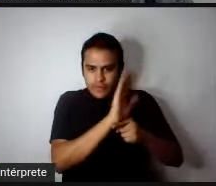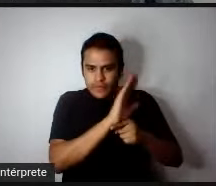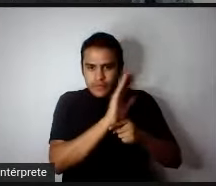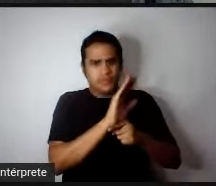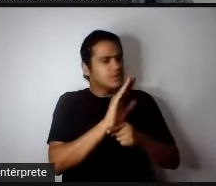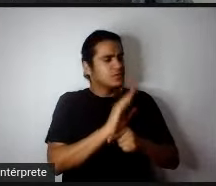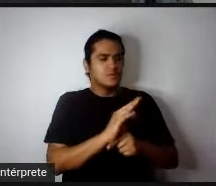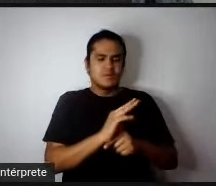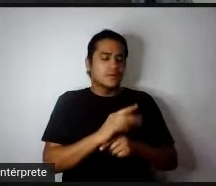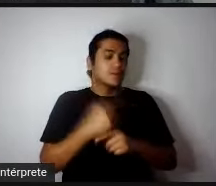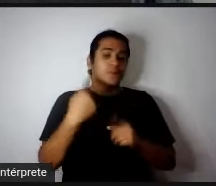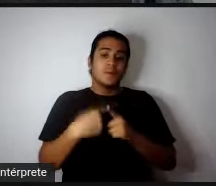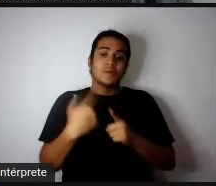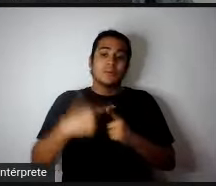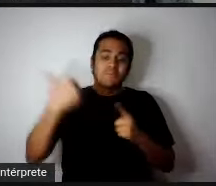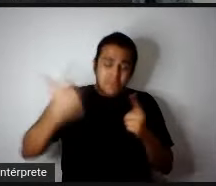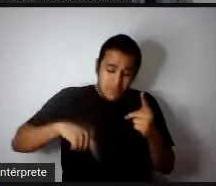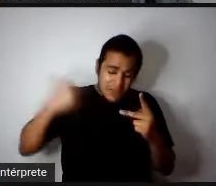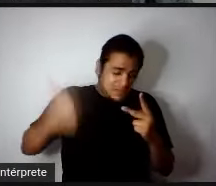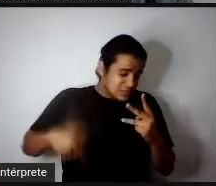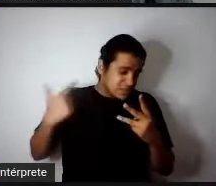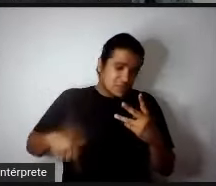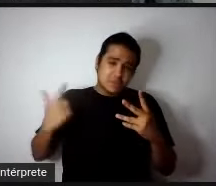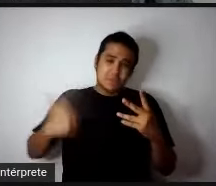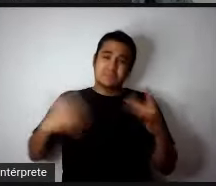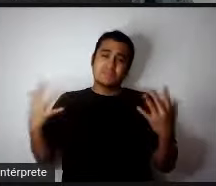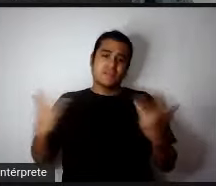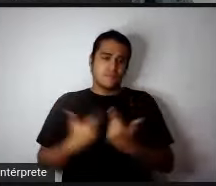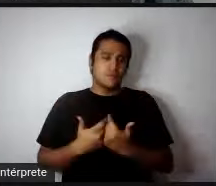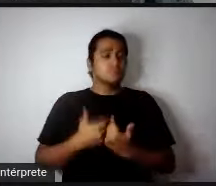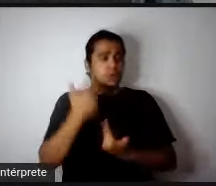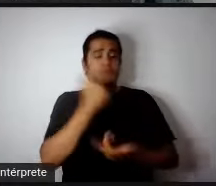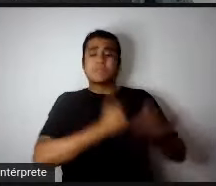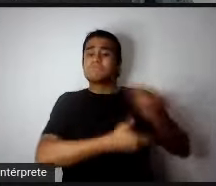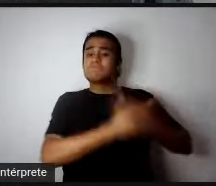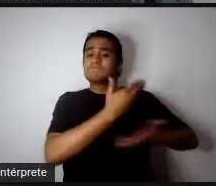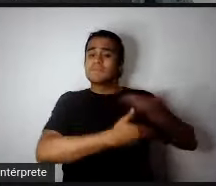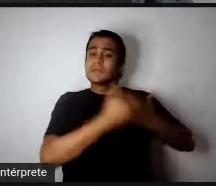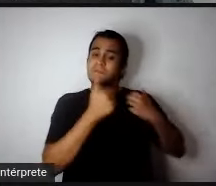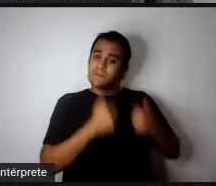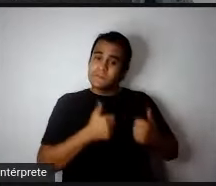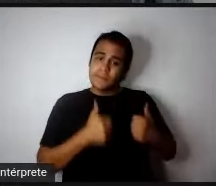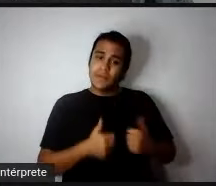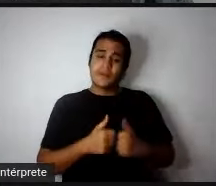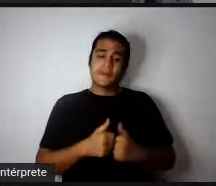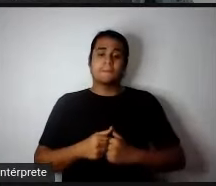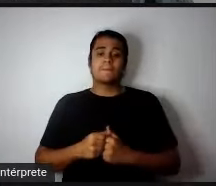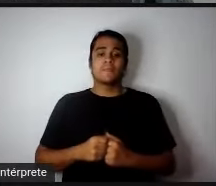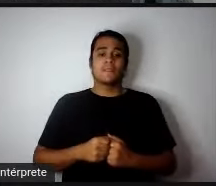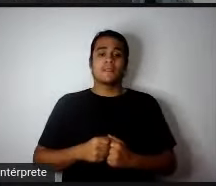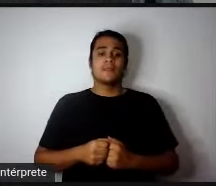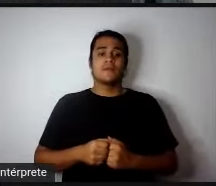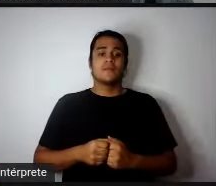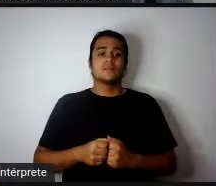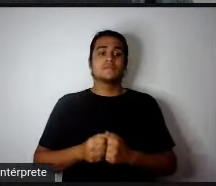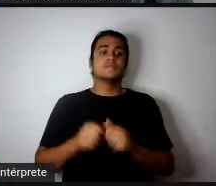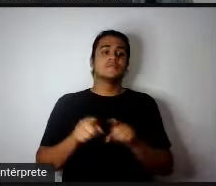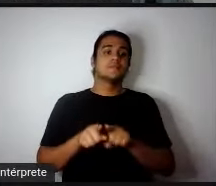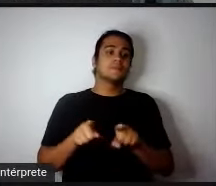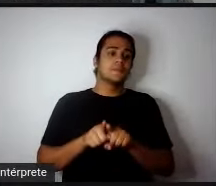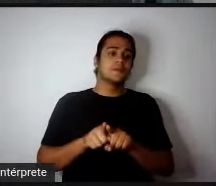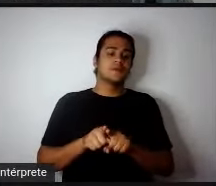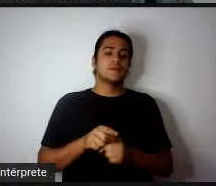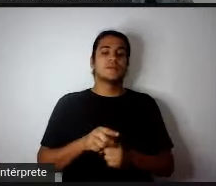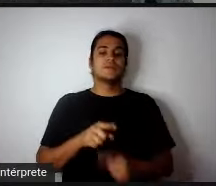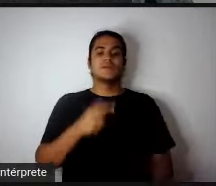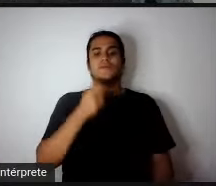assim, extraordinário. A gente se dava bem e a